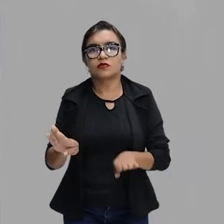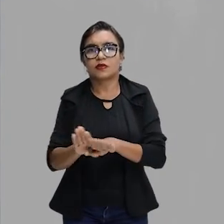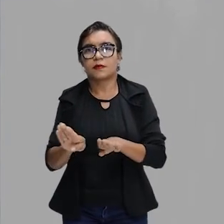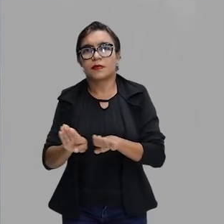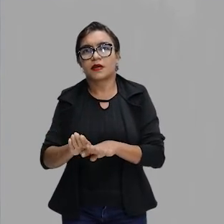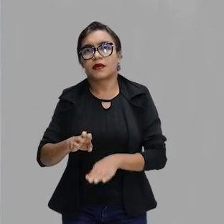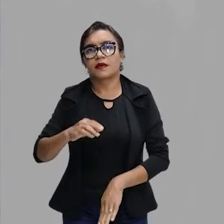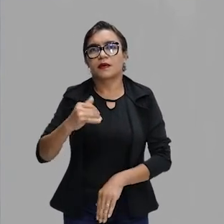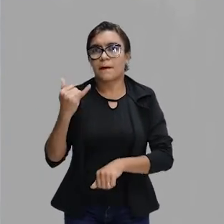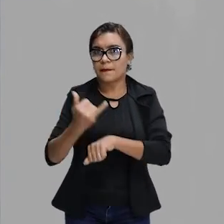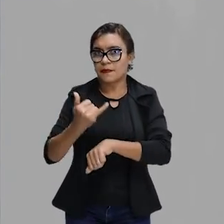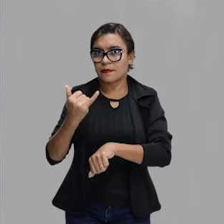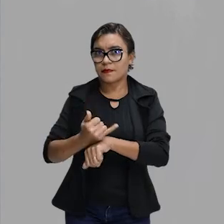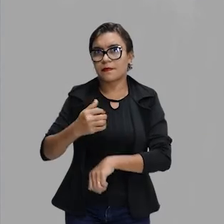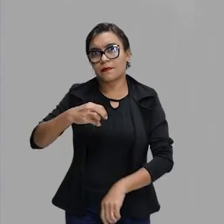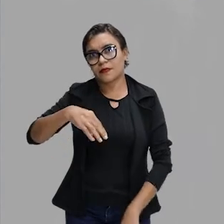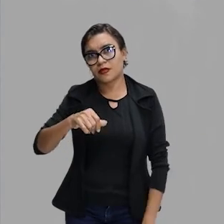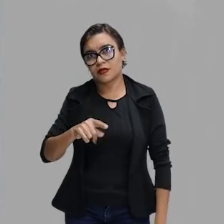facinho, facinho, facinho.